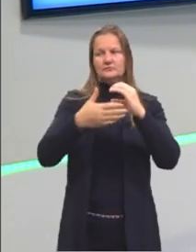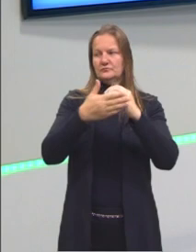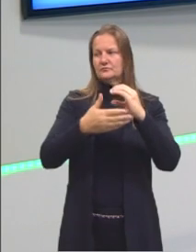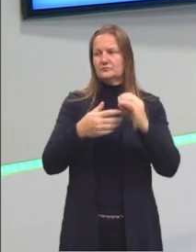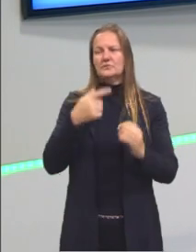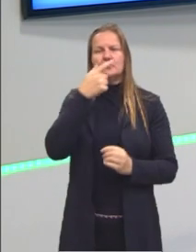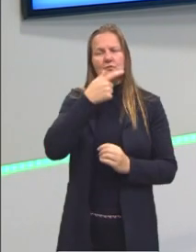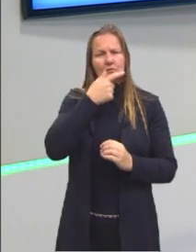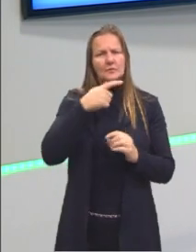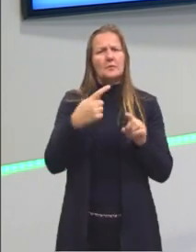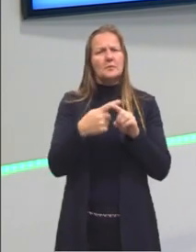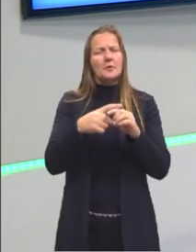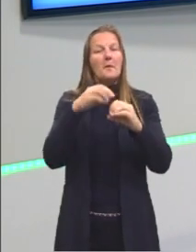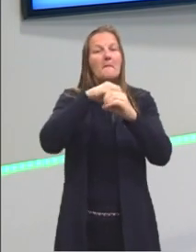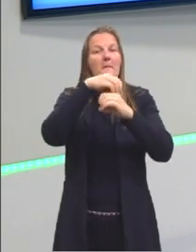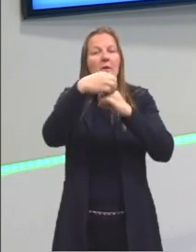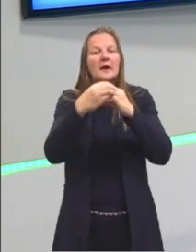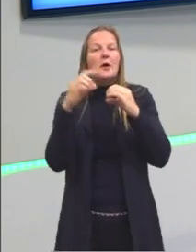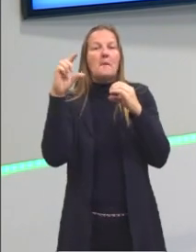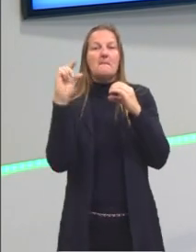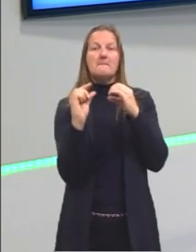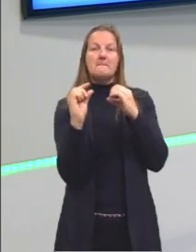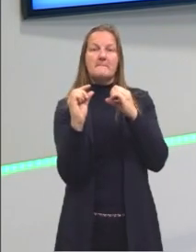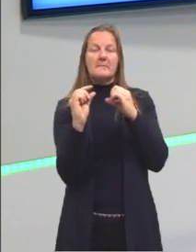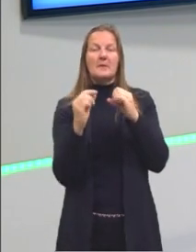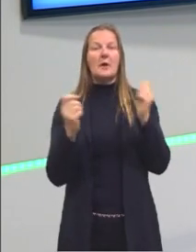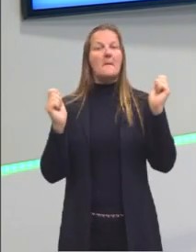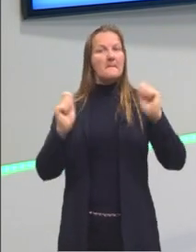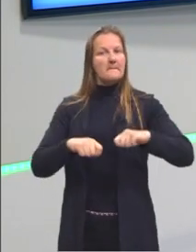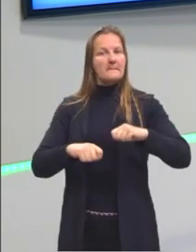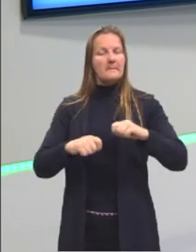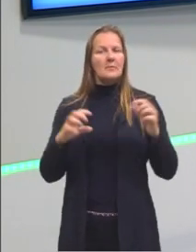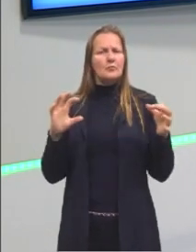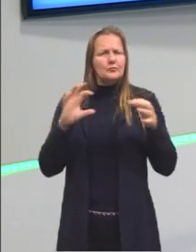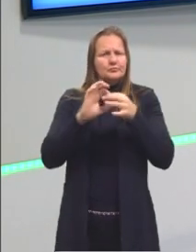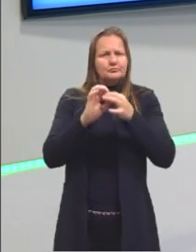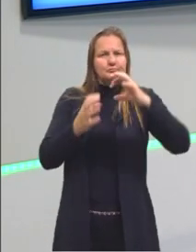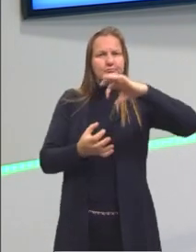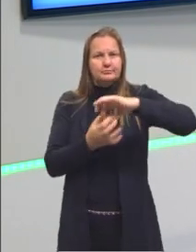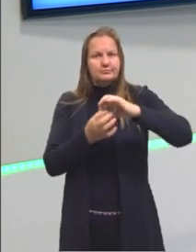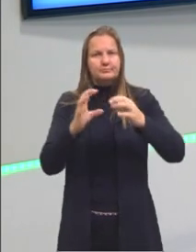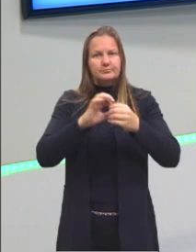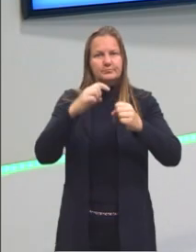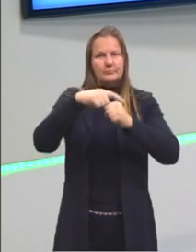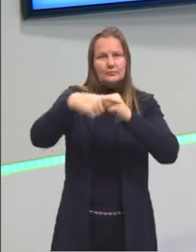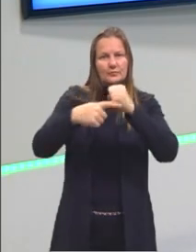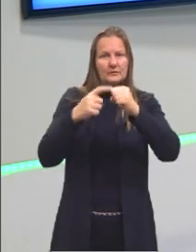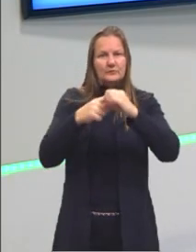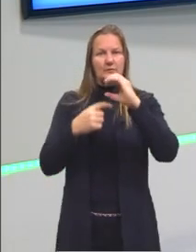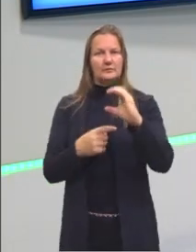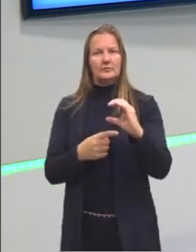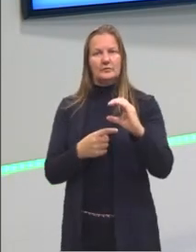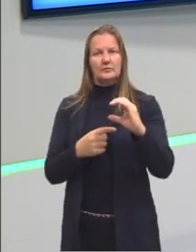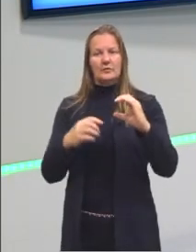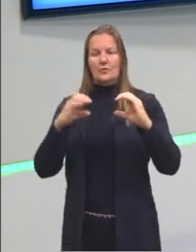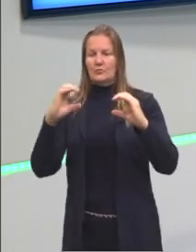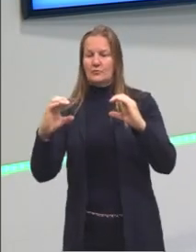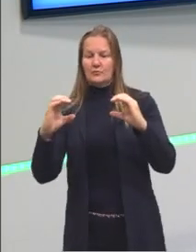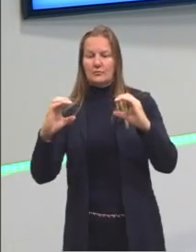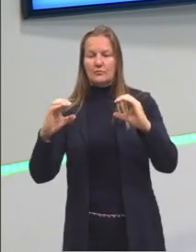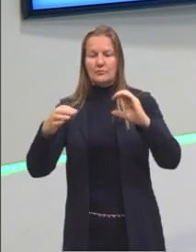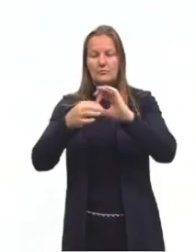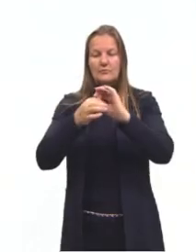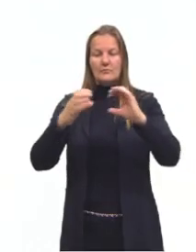carboidrato são moléculas menores Então essa capacidade de ligar um átomo de carbono em outro átomo de carbono